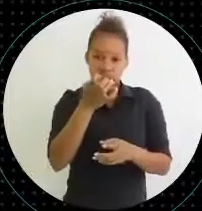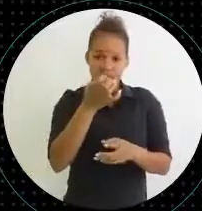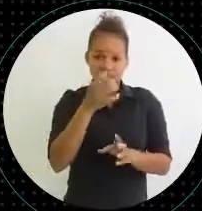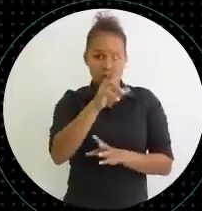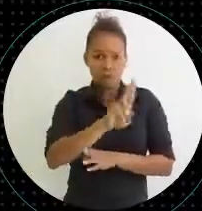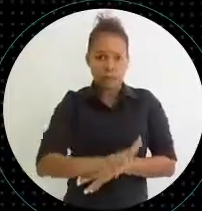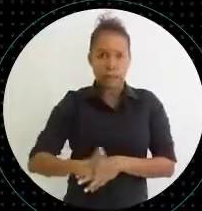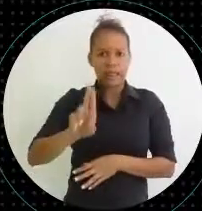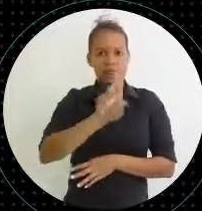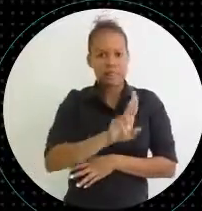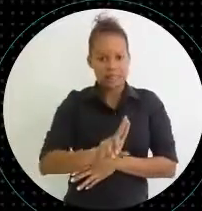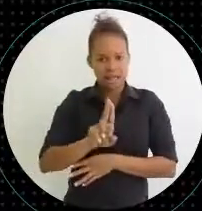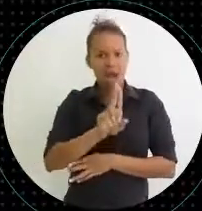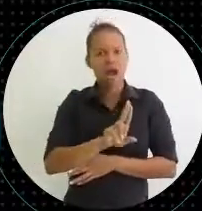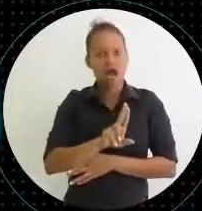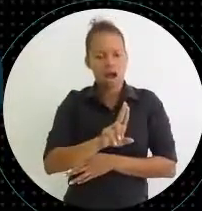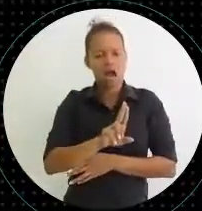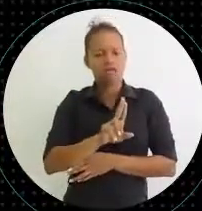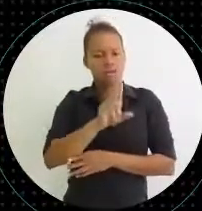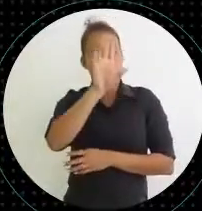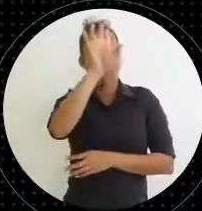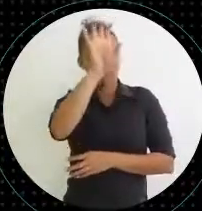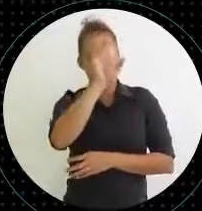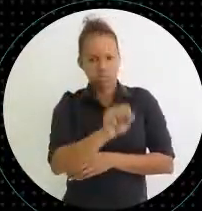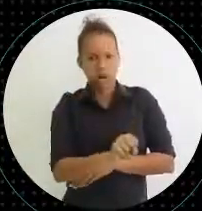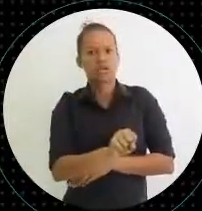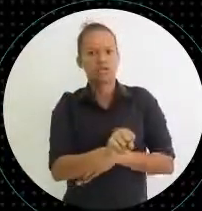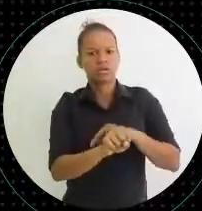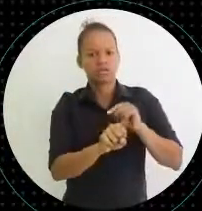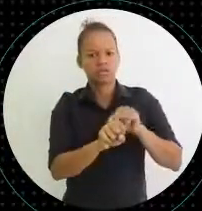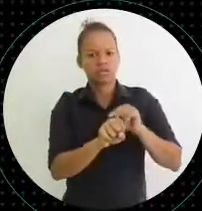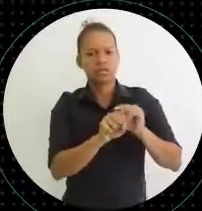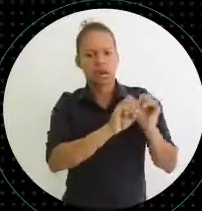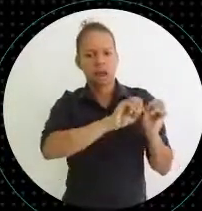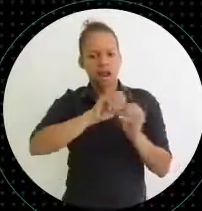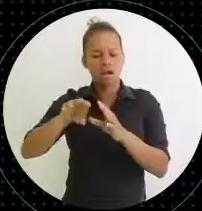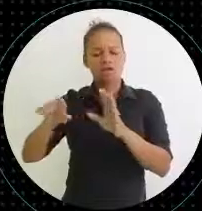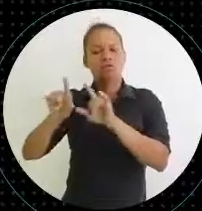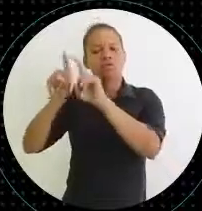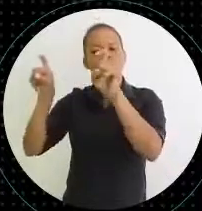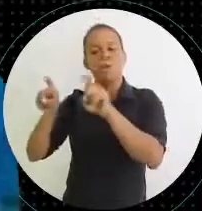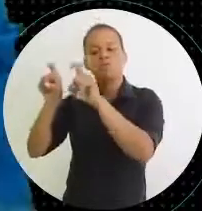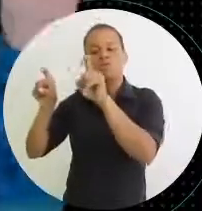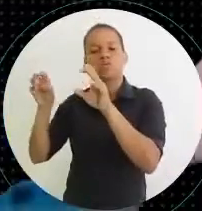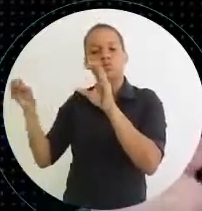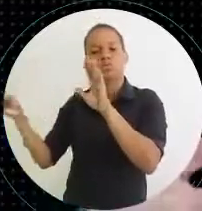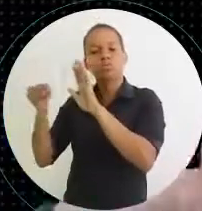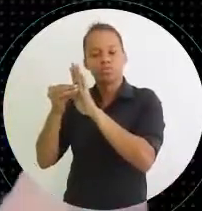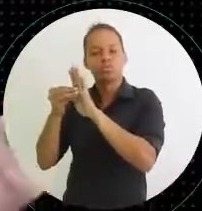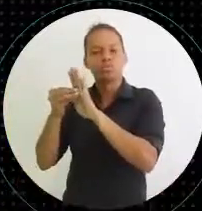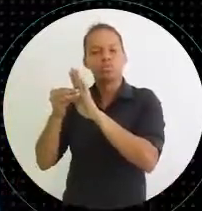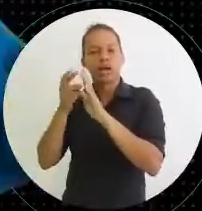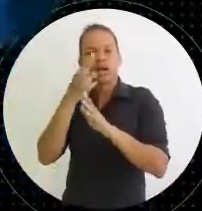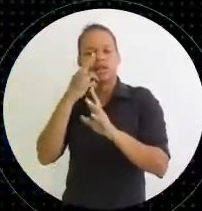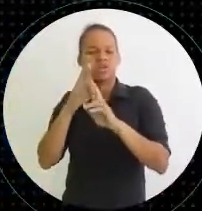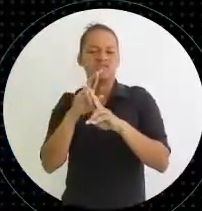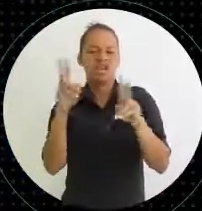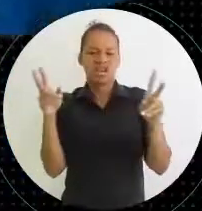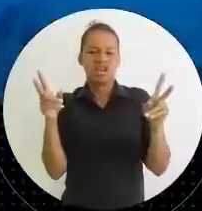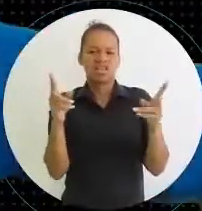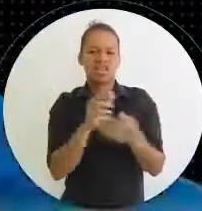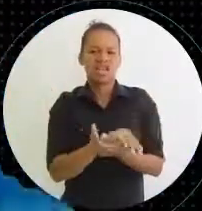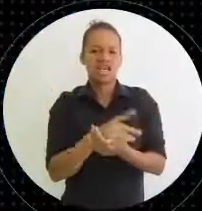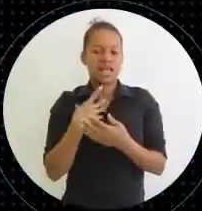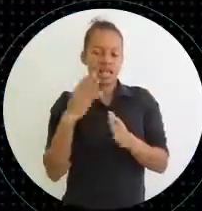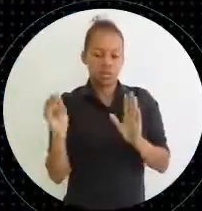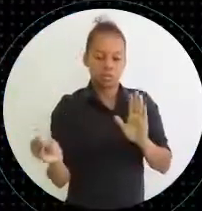quiser utilizar você baixa o Bootstrap, você leva para a sua máquina, você precisa baixar, é diferente do jQuery, que ele